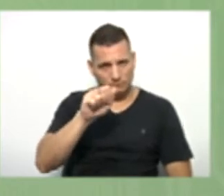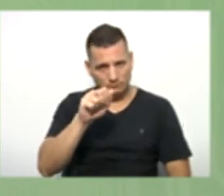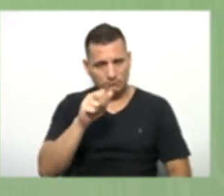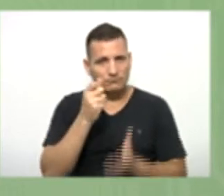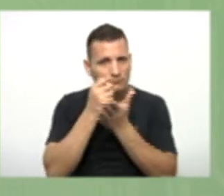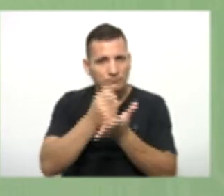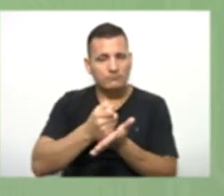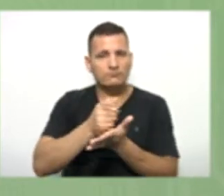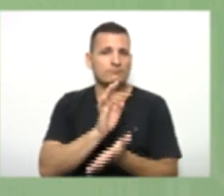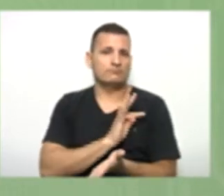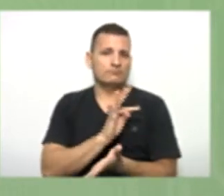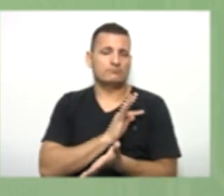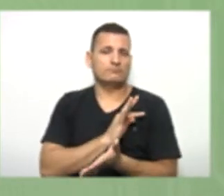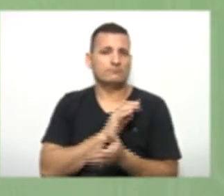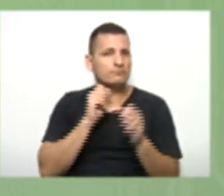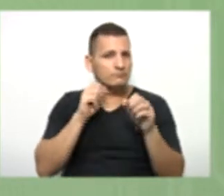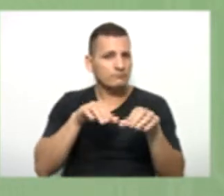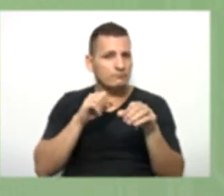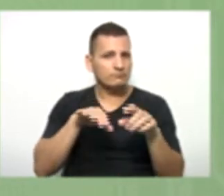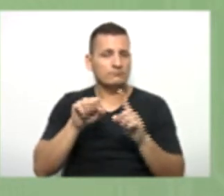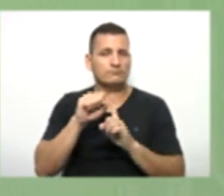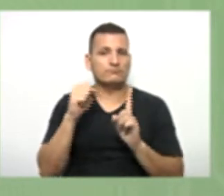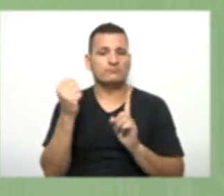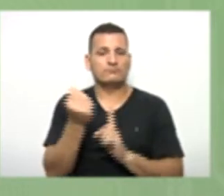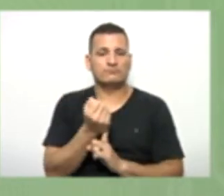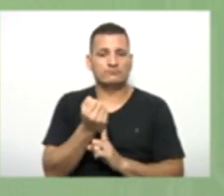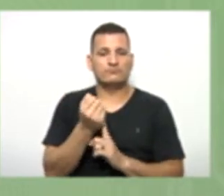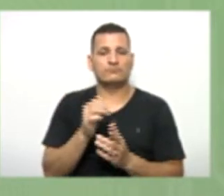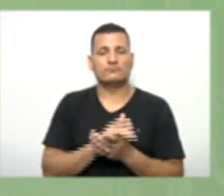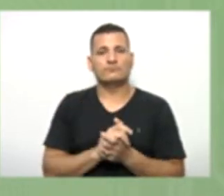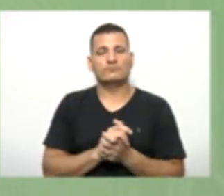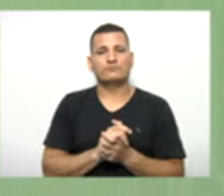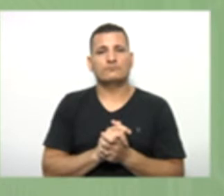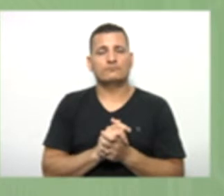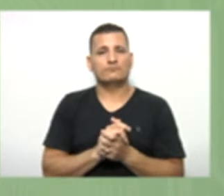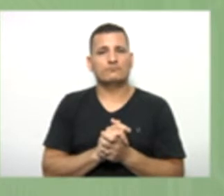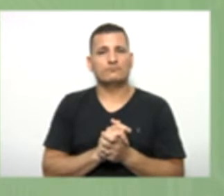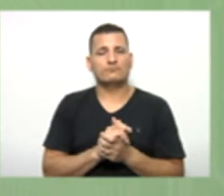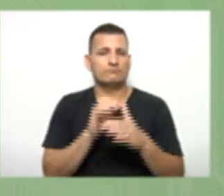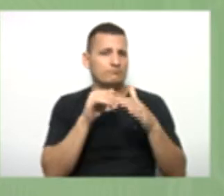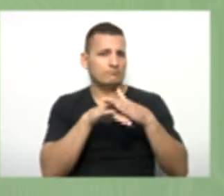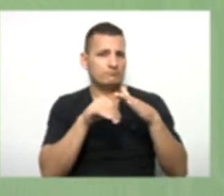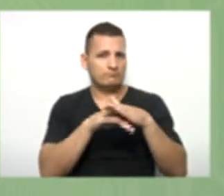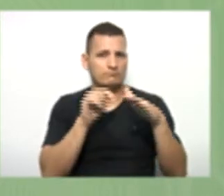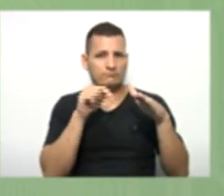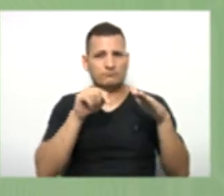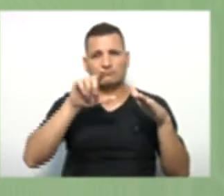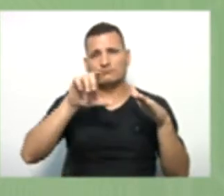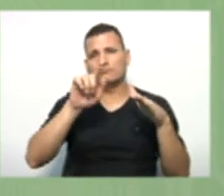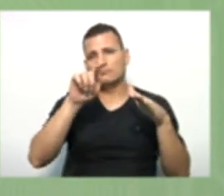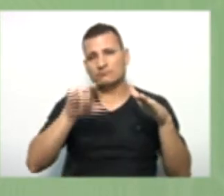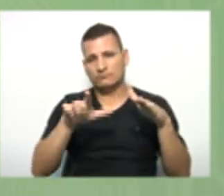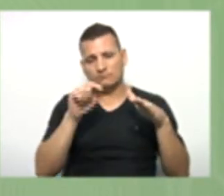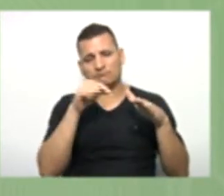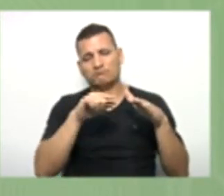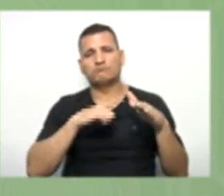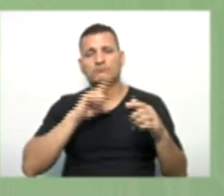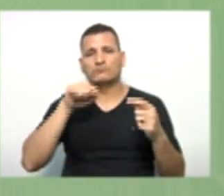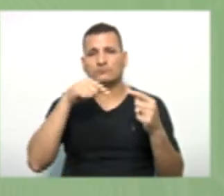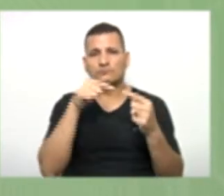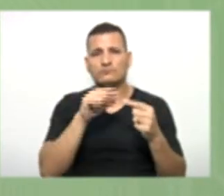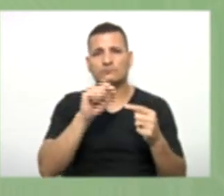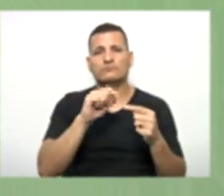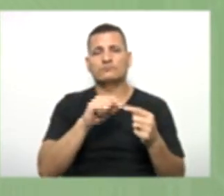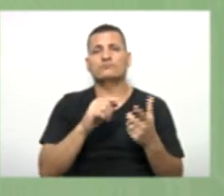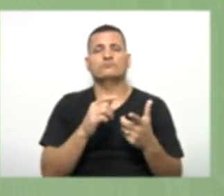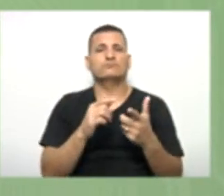social. Reserva legal. Com a finalidade de reparar perdas e atender ao desenvolvimento de suas atividades